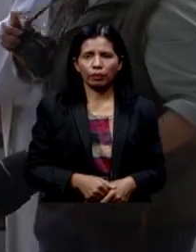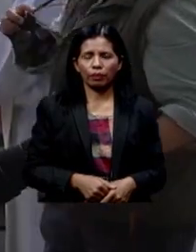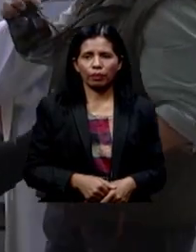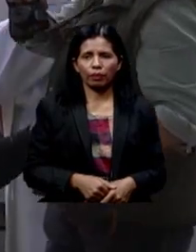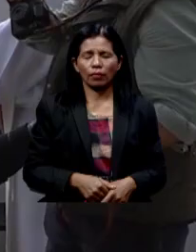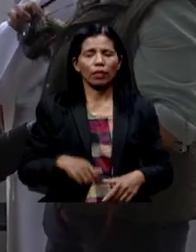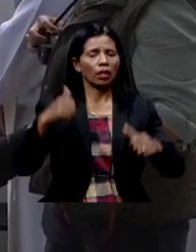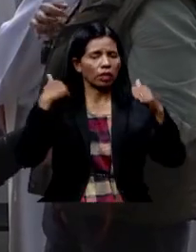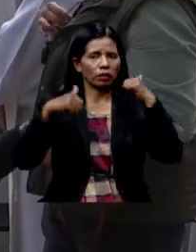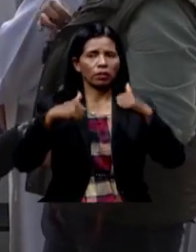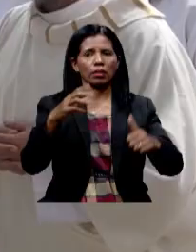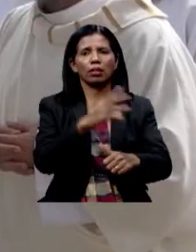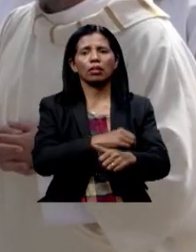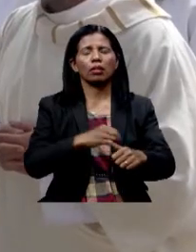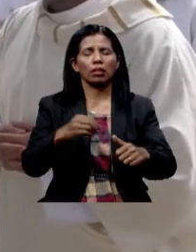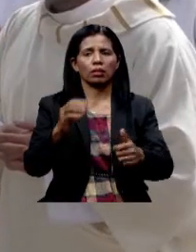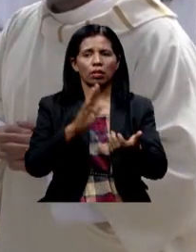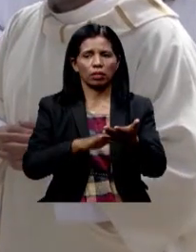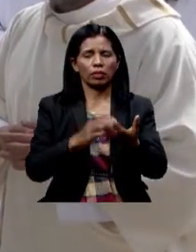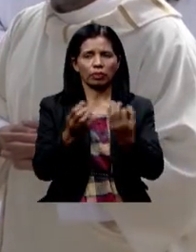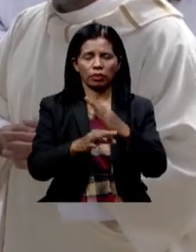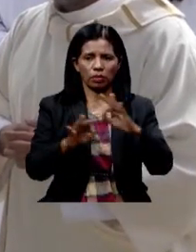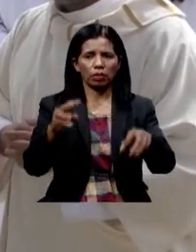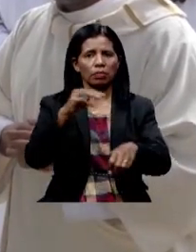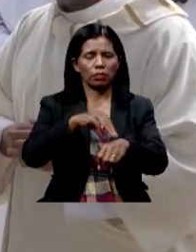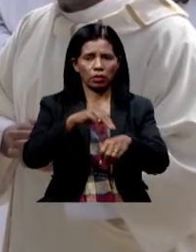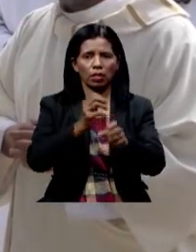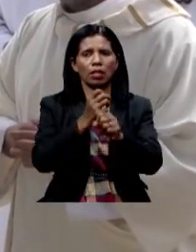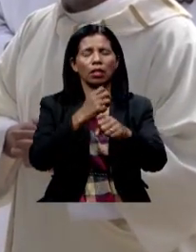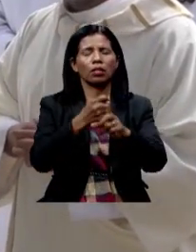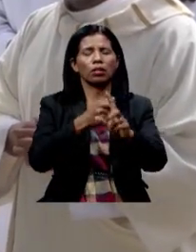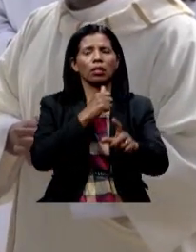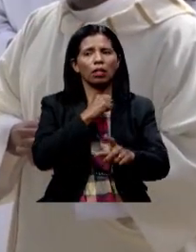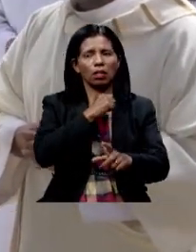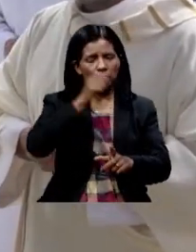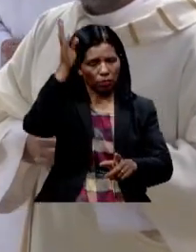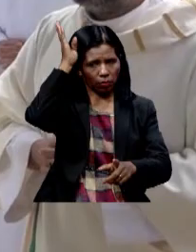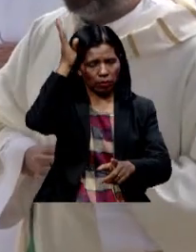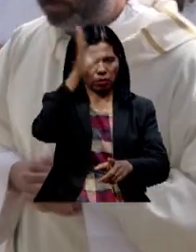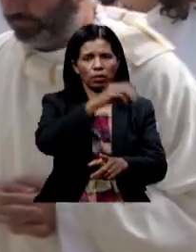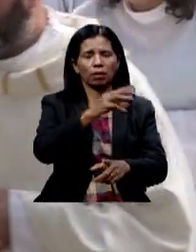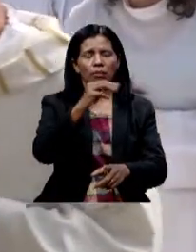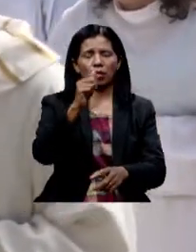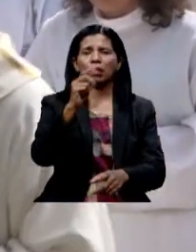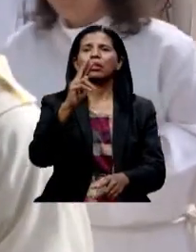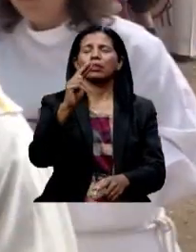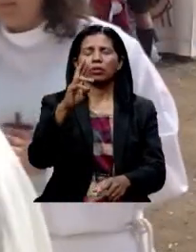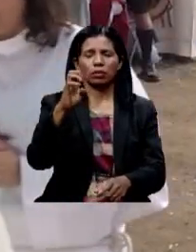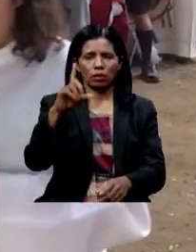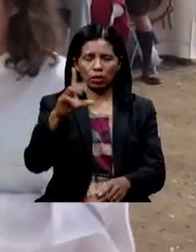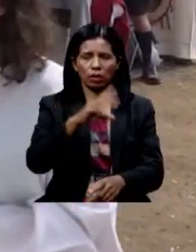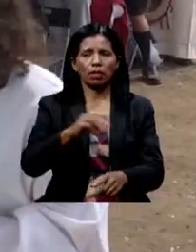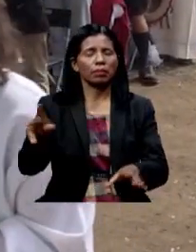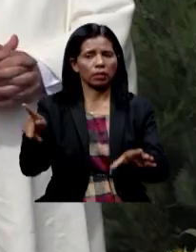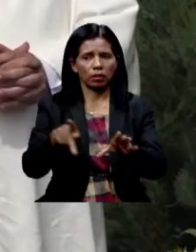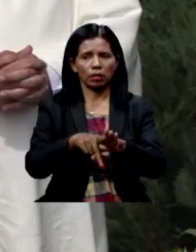Atividade de dias nas Dioceses de Porto remata a missa no presídio russi Bispo Diocesa Porto, Dom Manuel Linda. Participa a missa